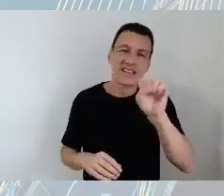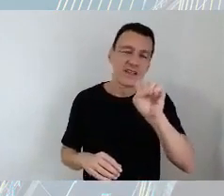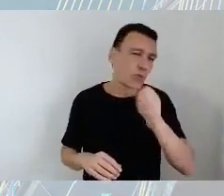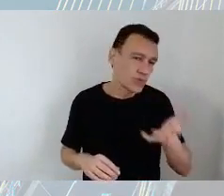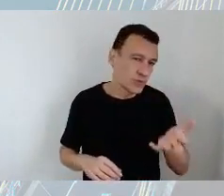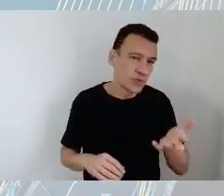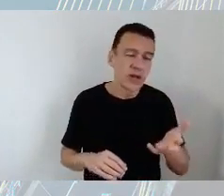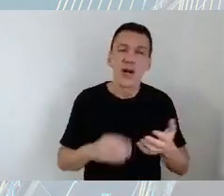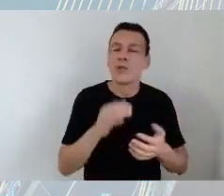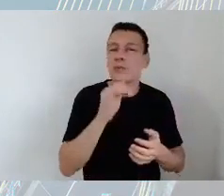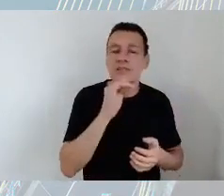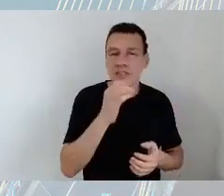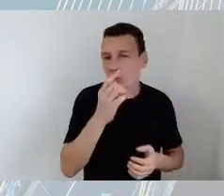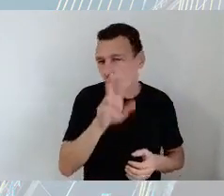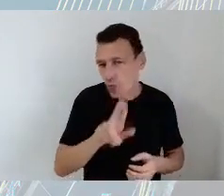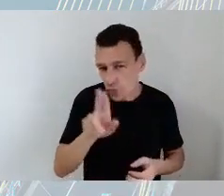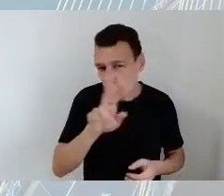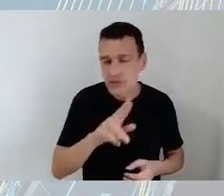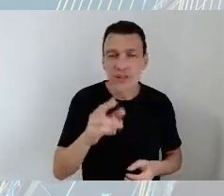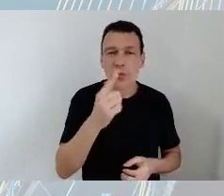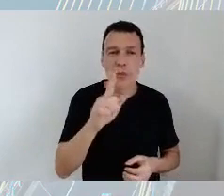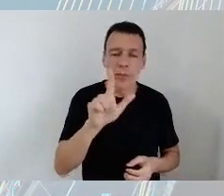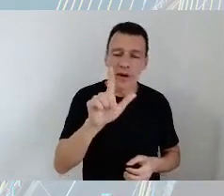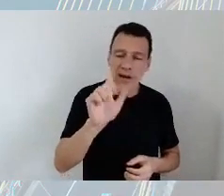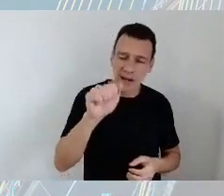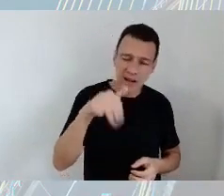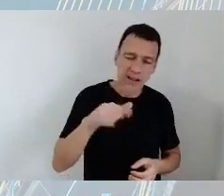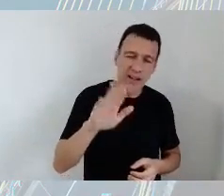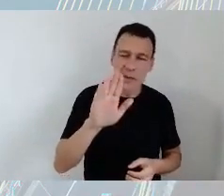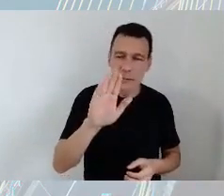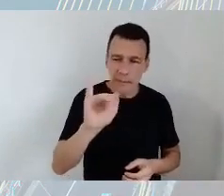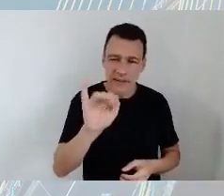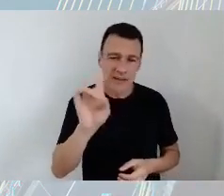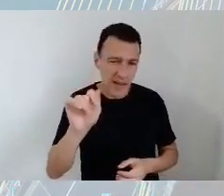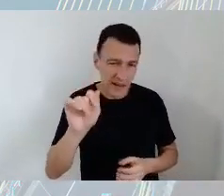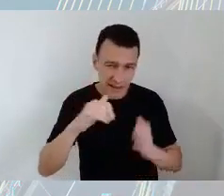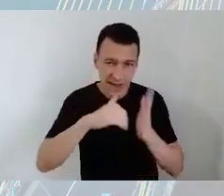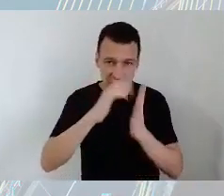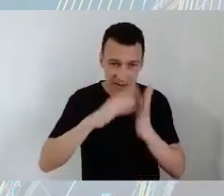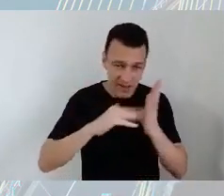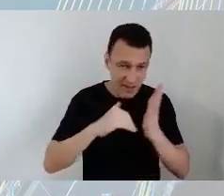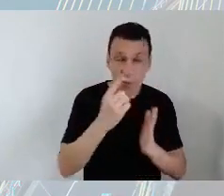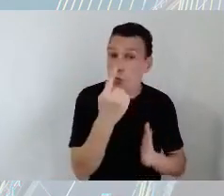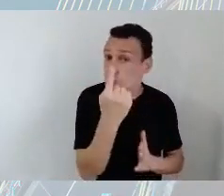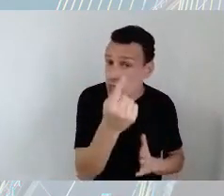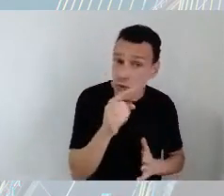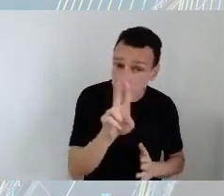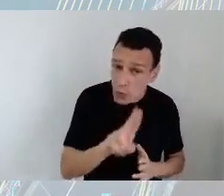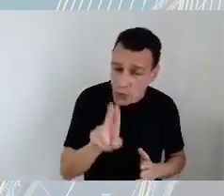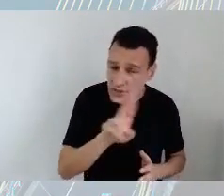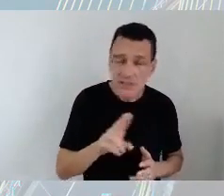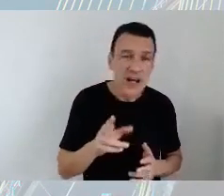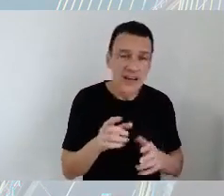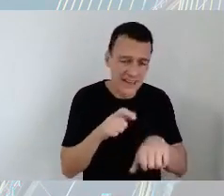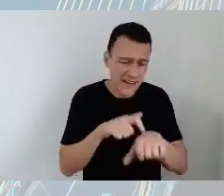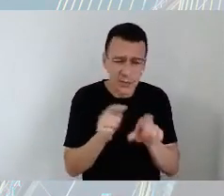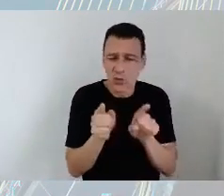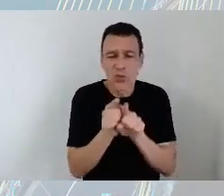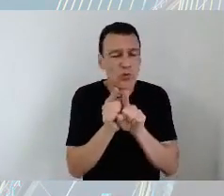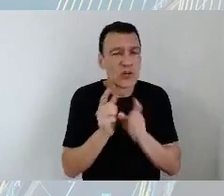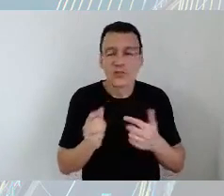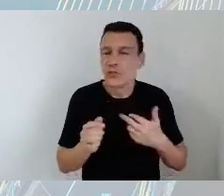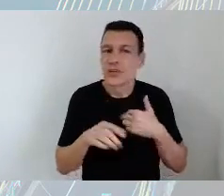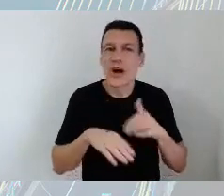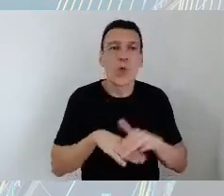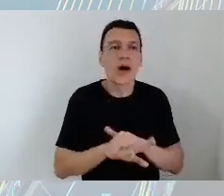nuvem, que tem um tempo de vida curto. Tá? E aí, provavelmente, você vai rodar isso em alguma instância separada, na hora